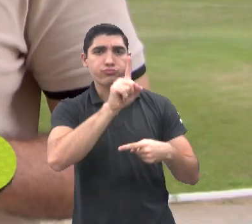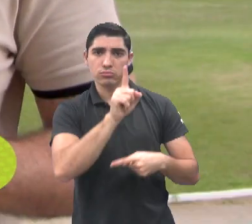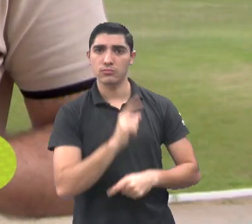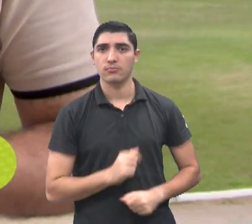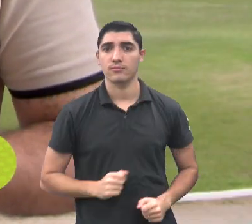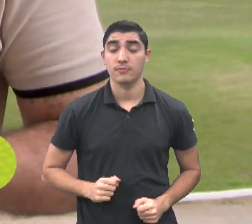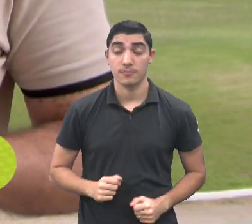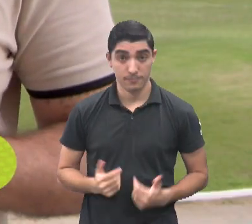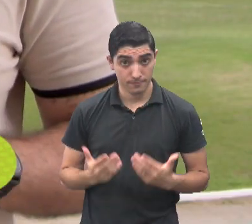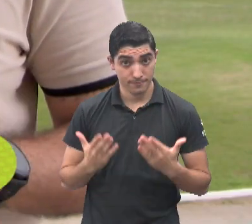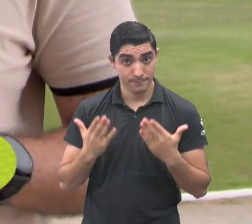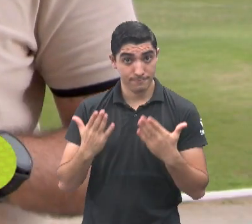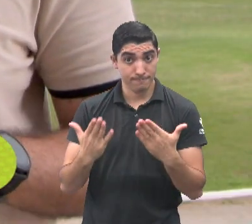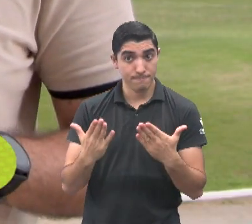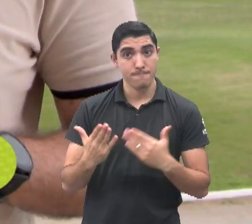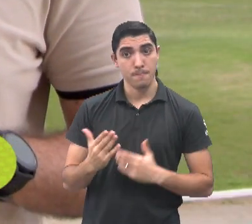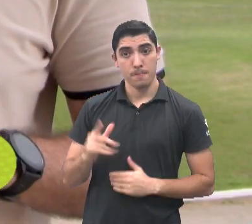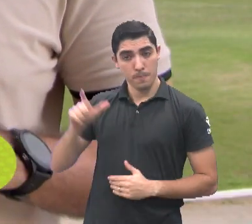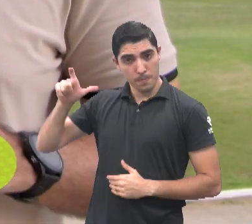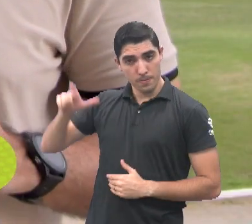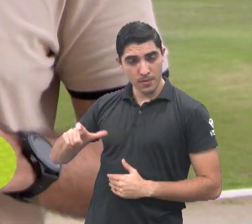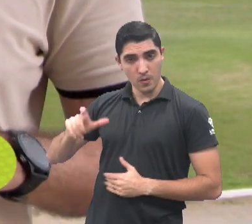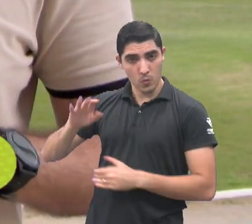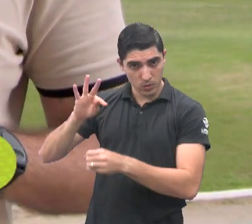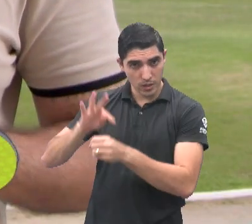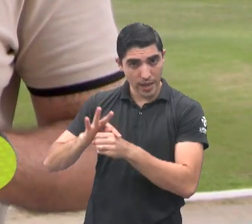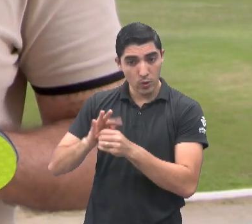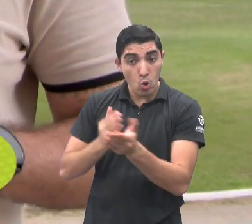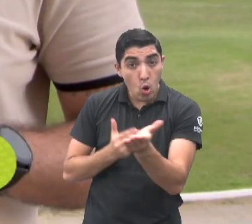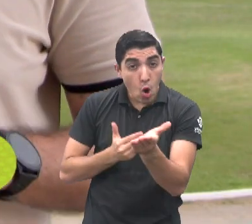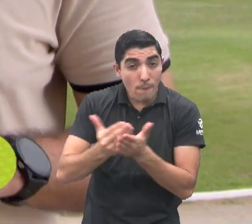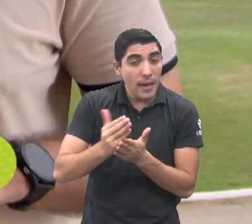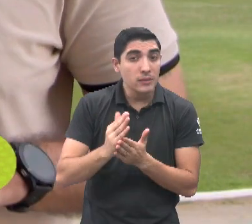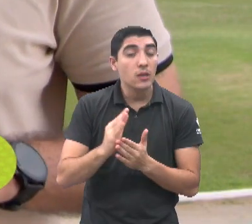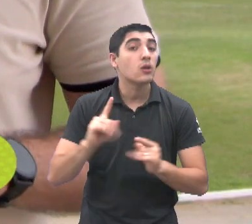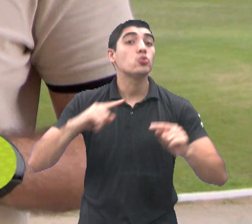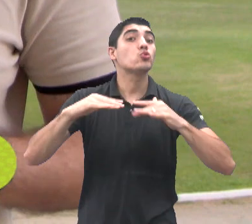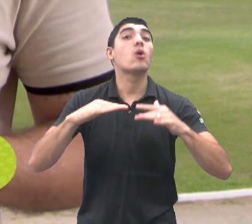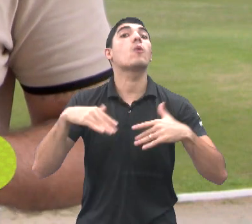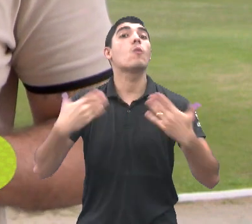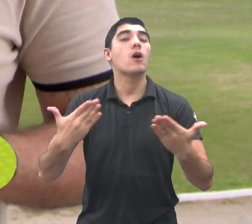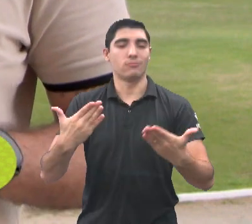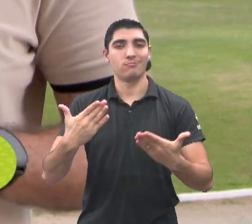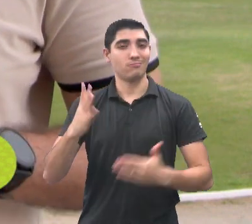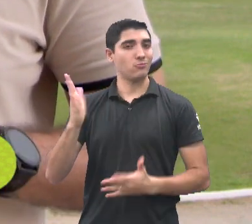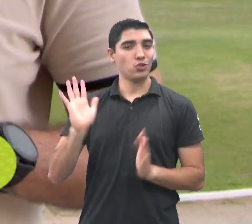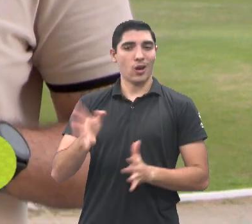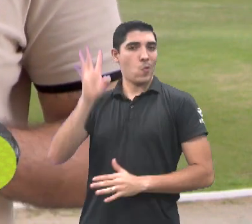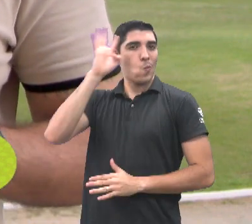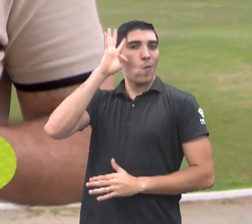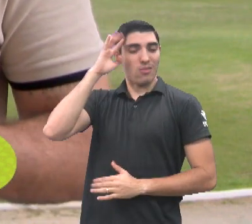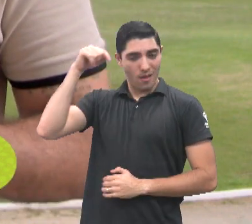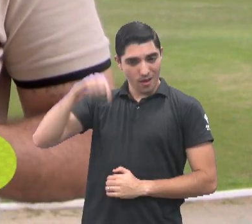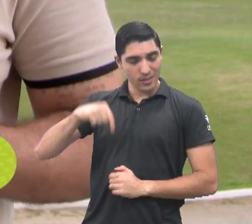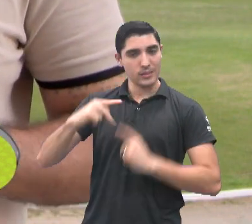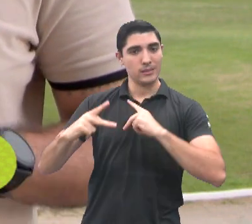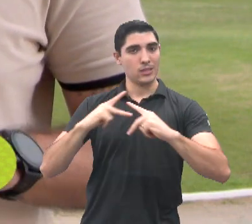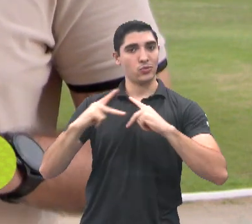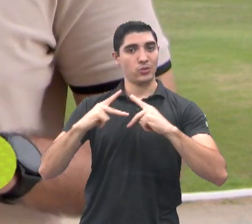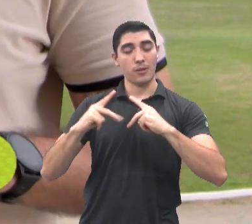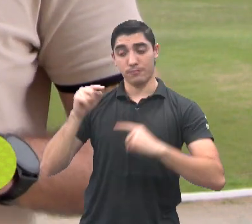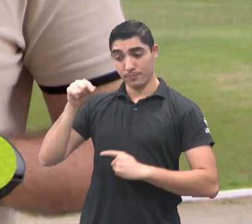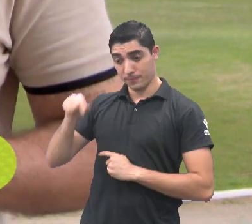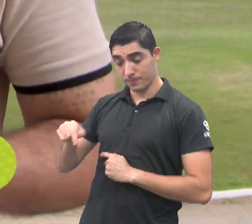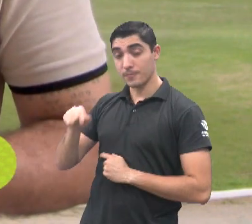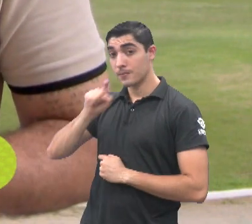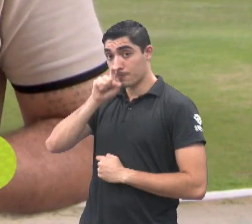E a estreia do novo comandante do São José já acontece nesta quarta-feira aqui no Martins Pereira contra o Santo André. E